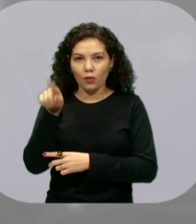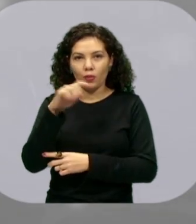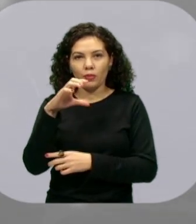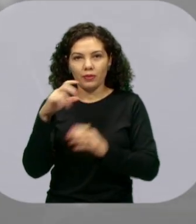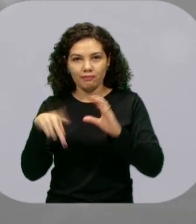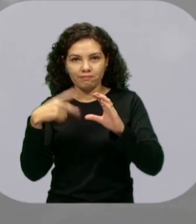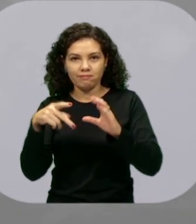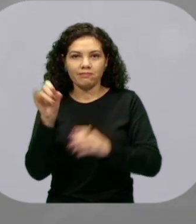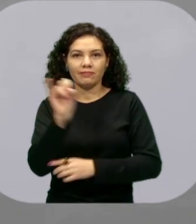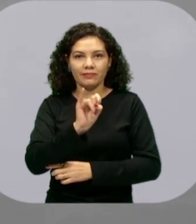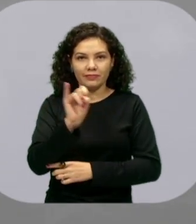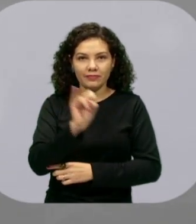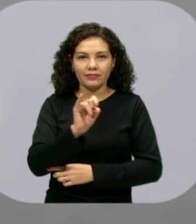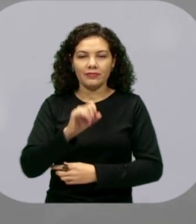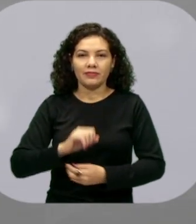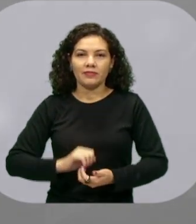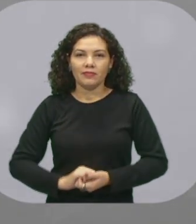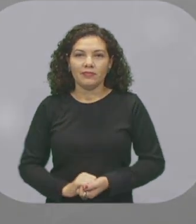@Câmara Itajaí.